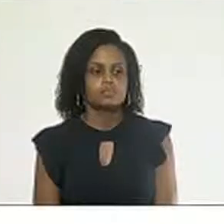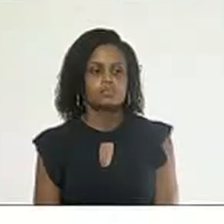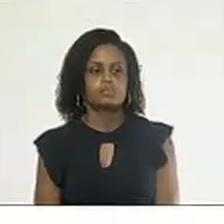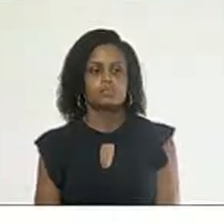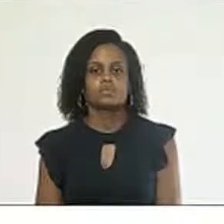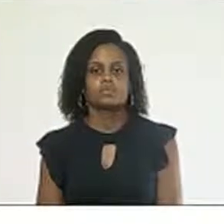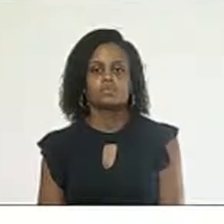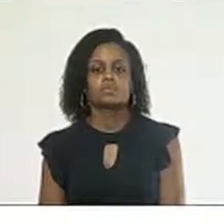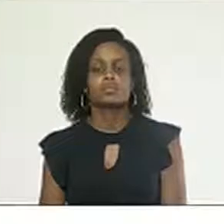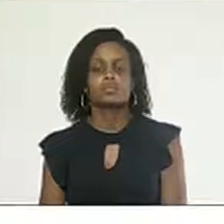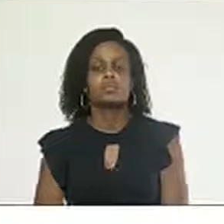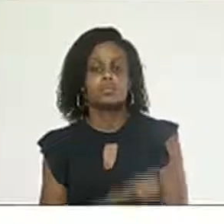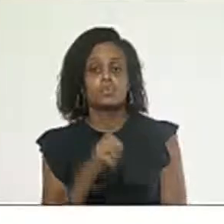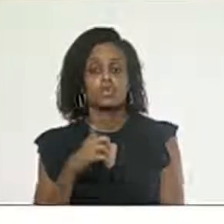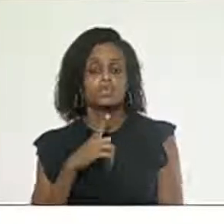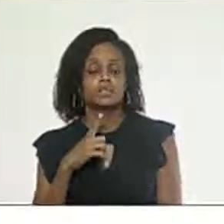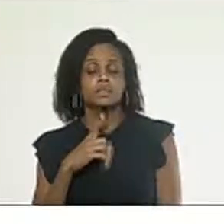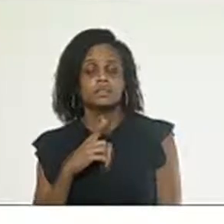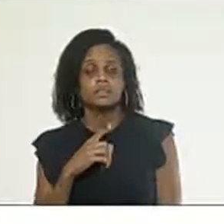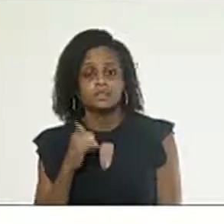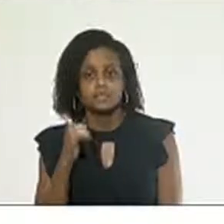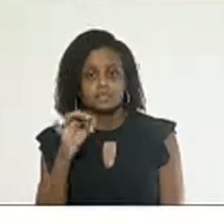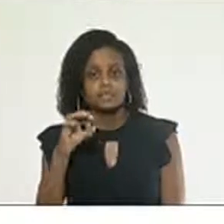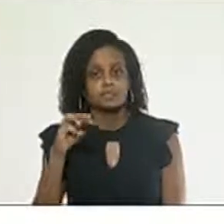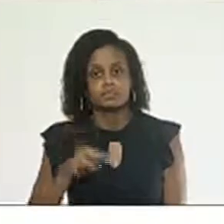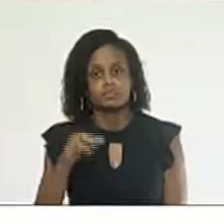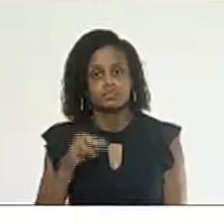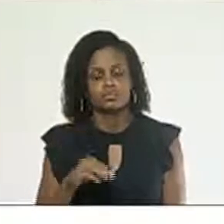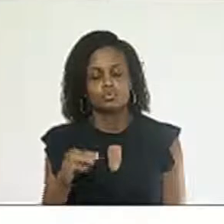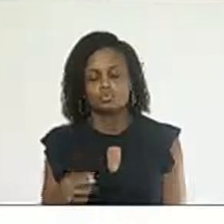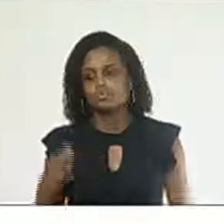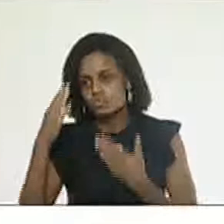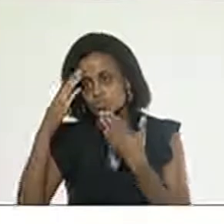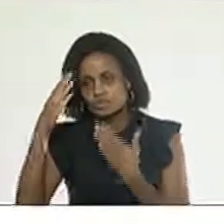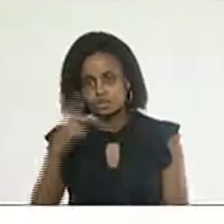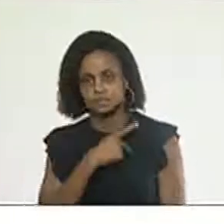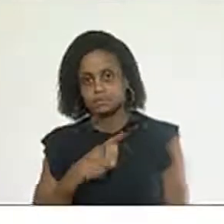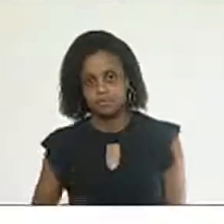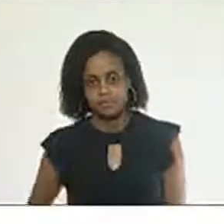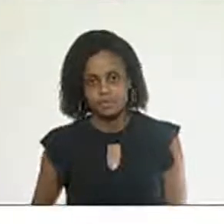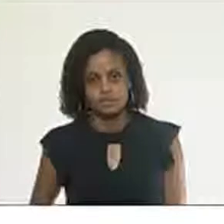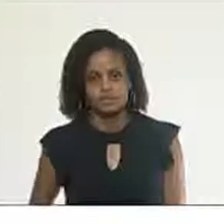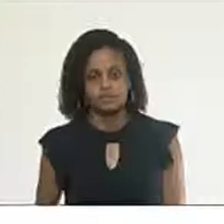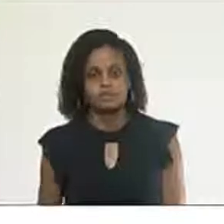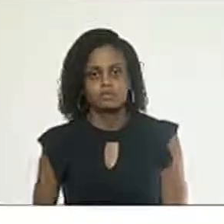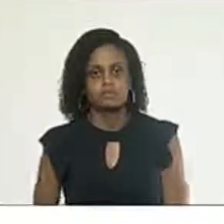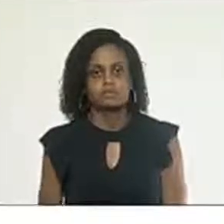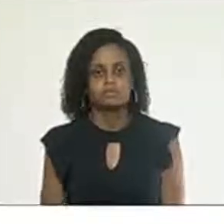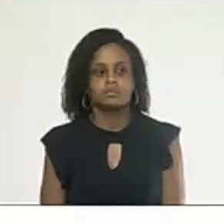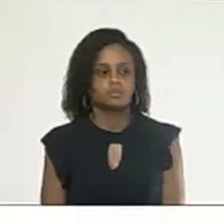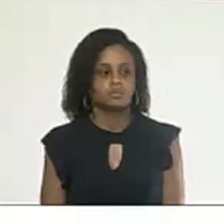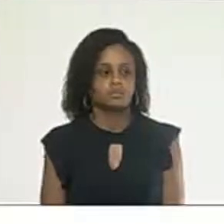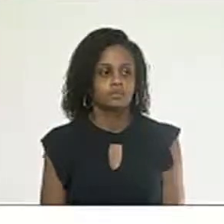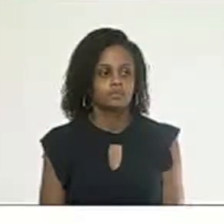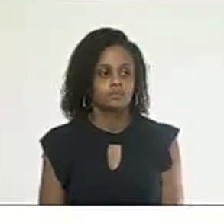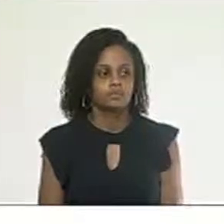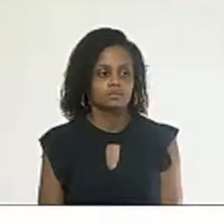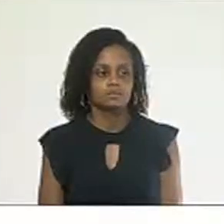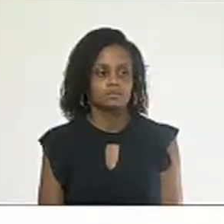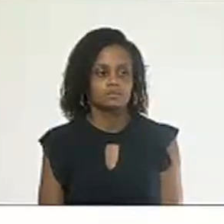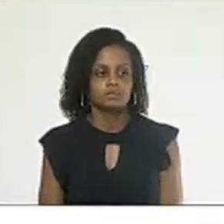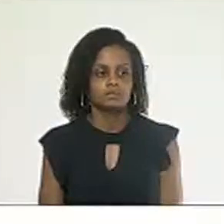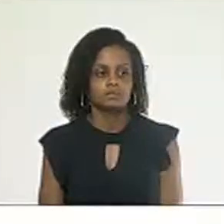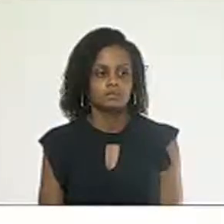A senhora dispõe de 10 minutos. Muito obrigada, senhor presidente. É importante a gente trazer, e o que